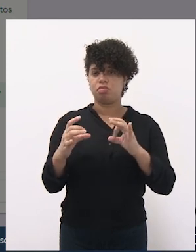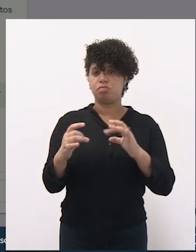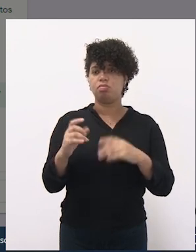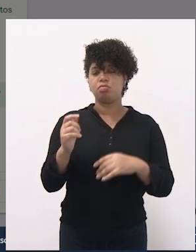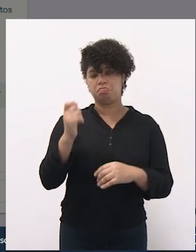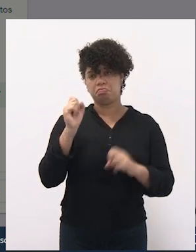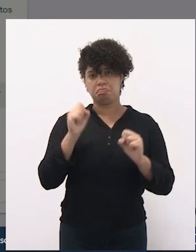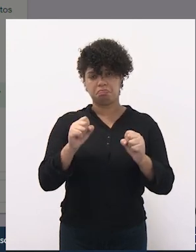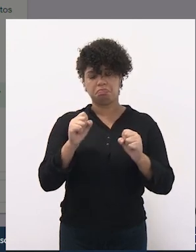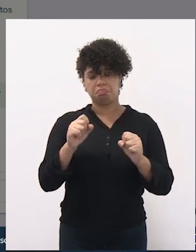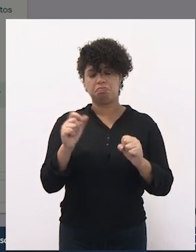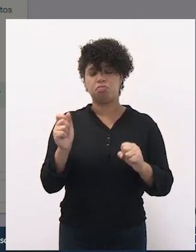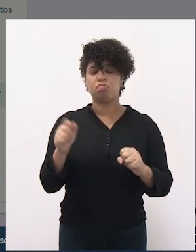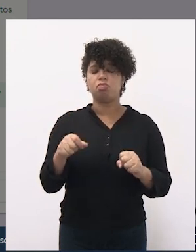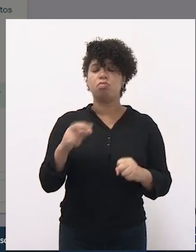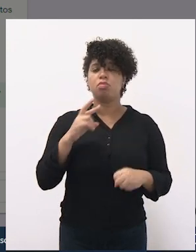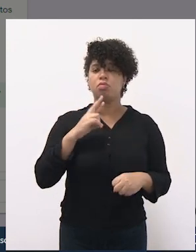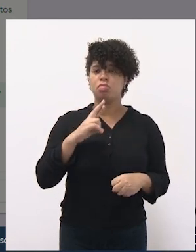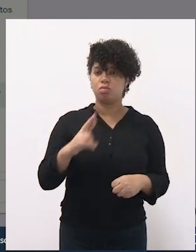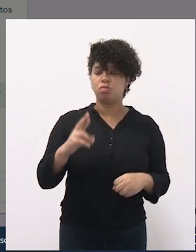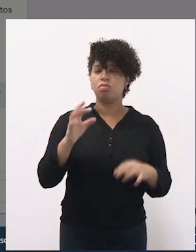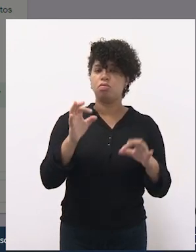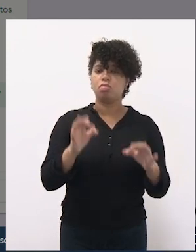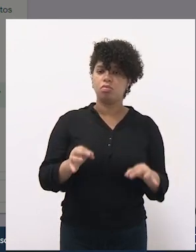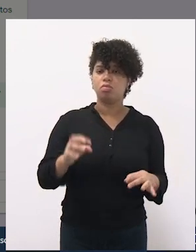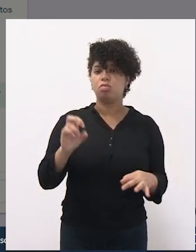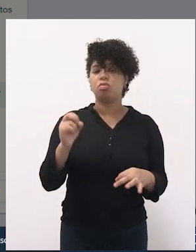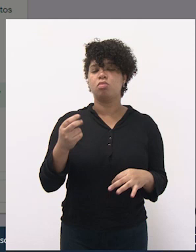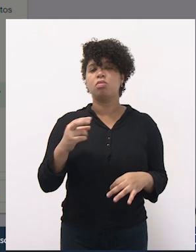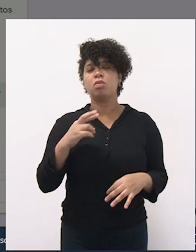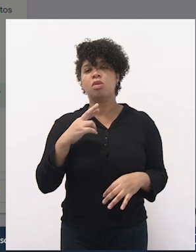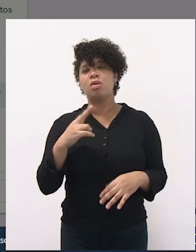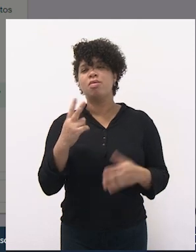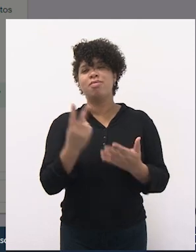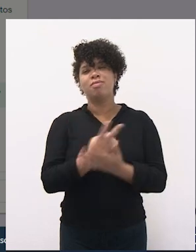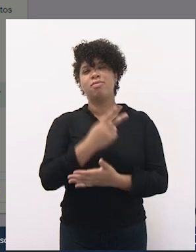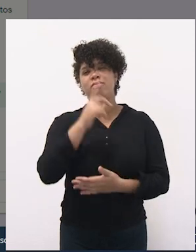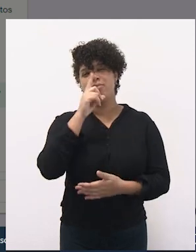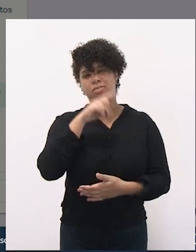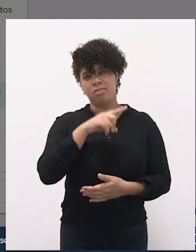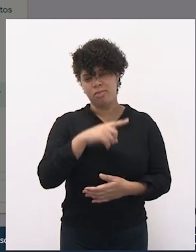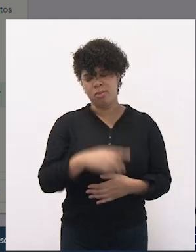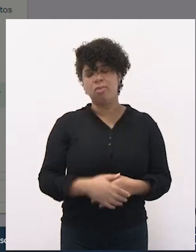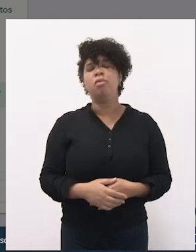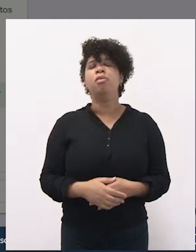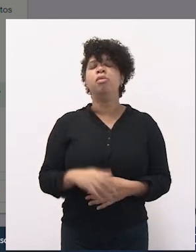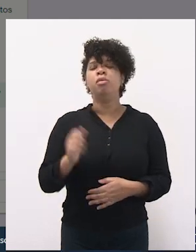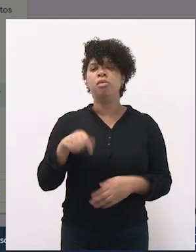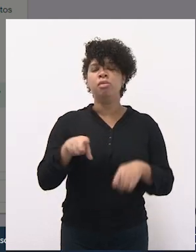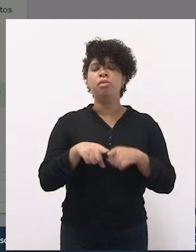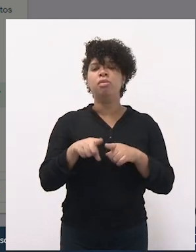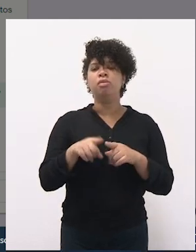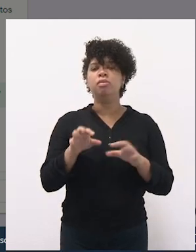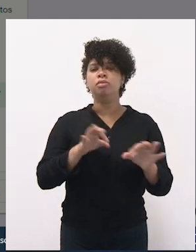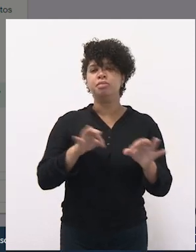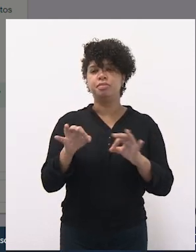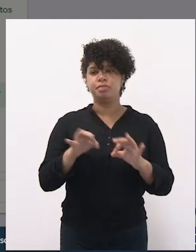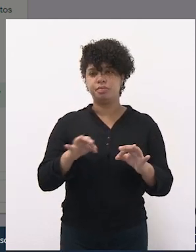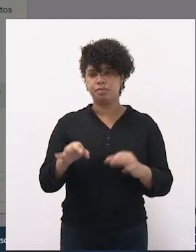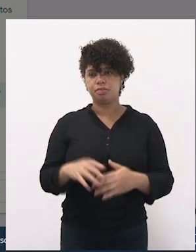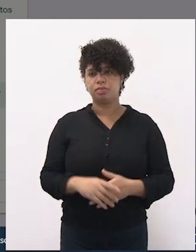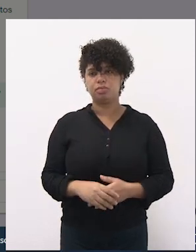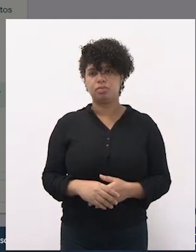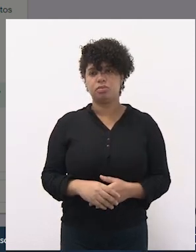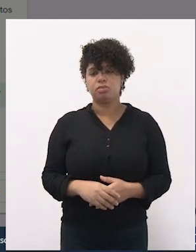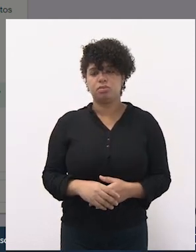um feedback tanto das respostas incorretas, quanto das corretas. Então, você pode usar, por exemplo, como